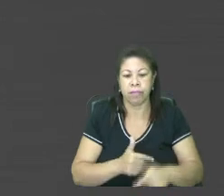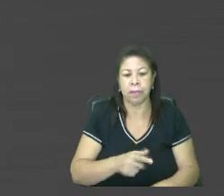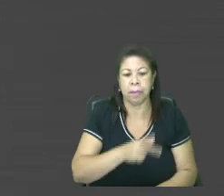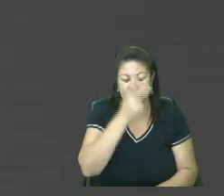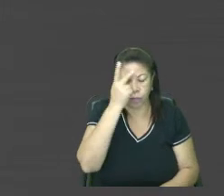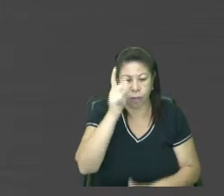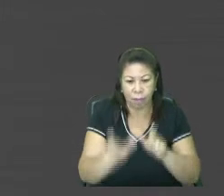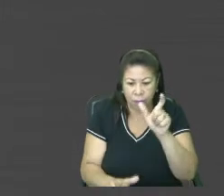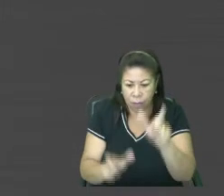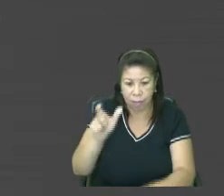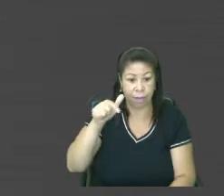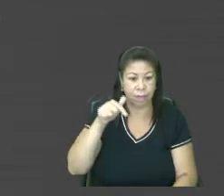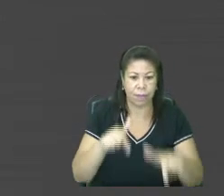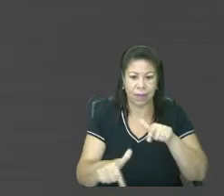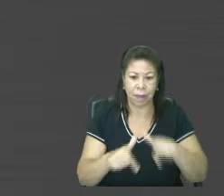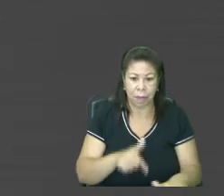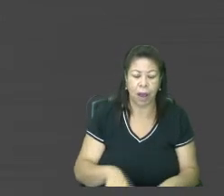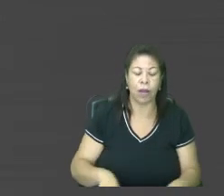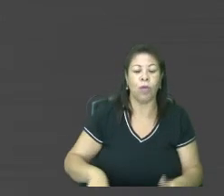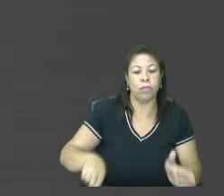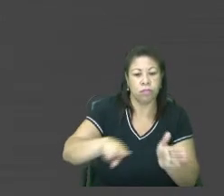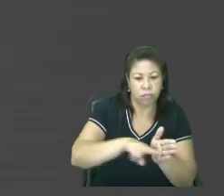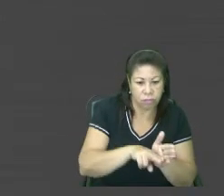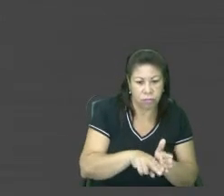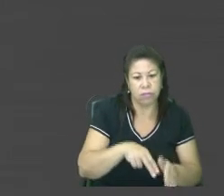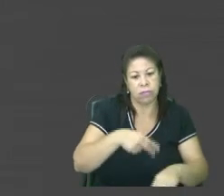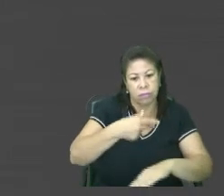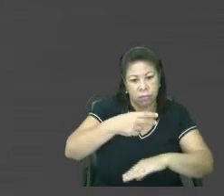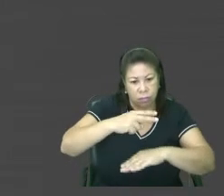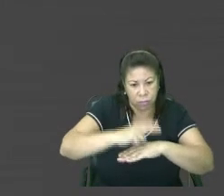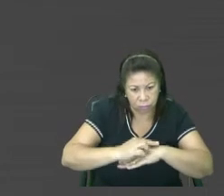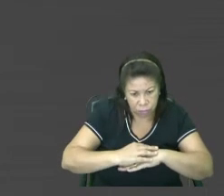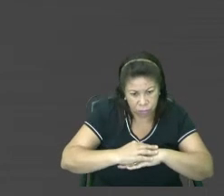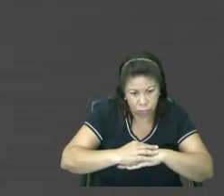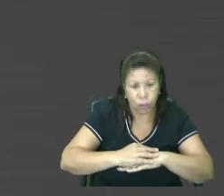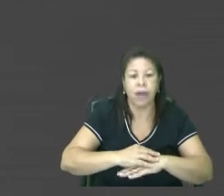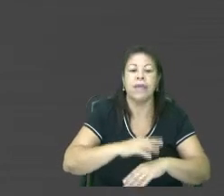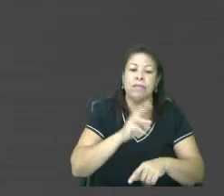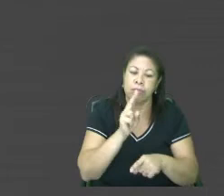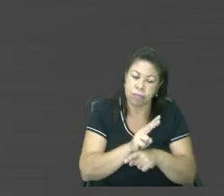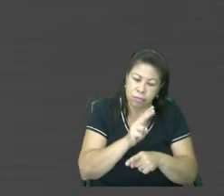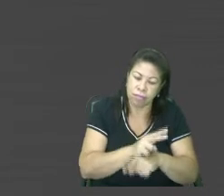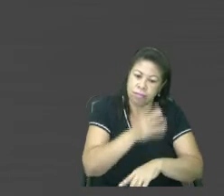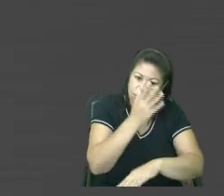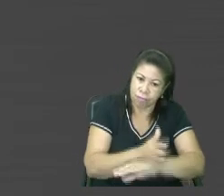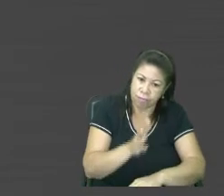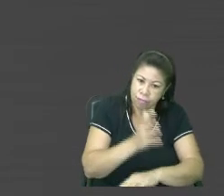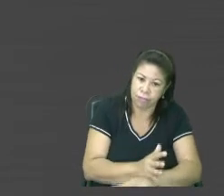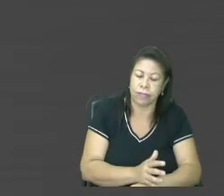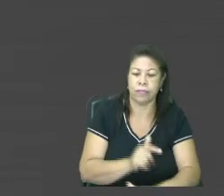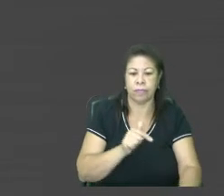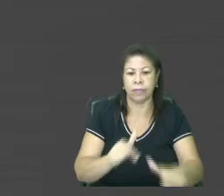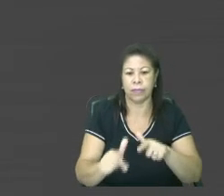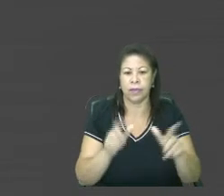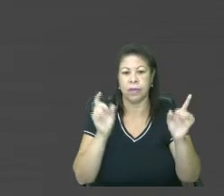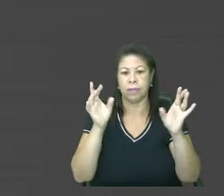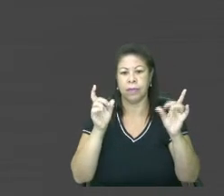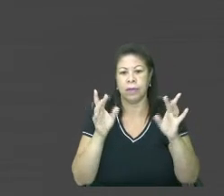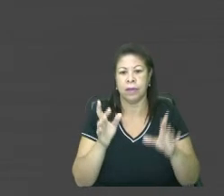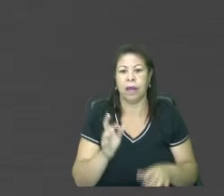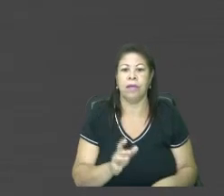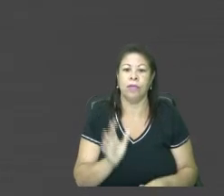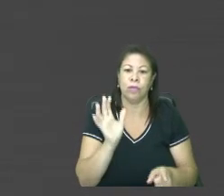e pacientes. A principal atividade, eu acho que desse grupo de vigilância